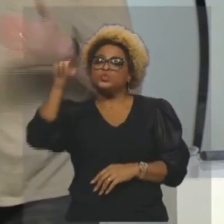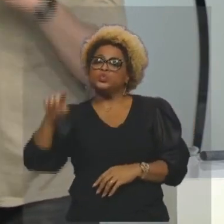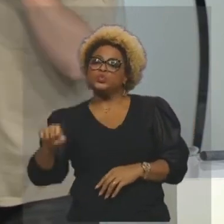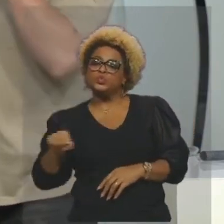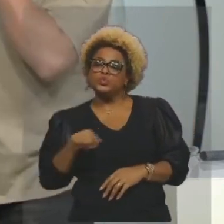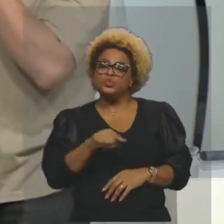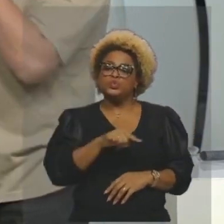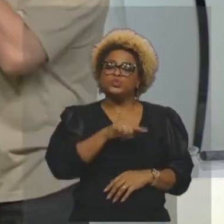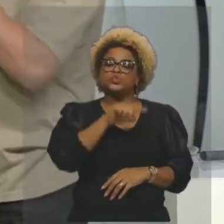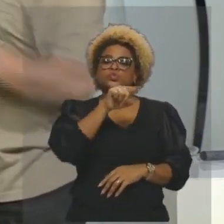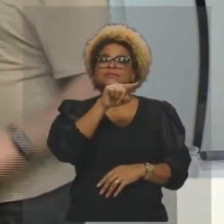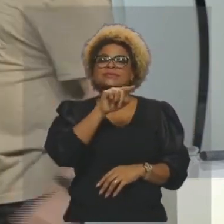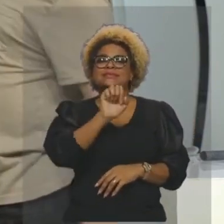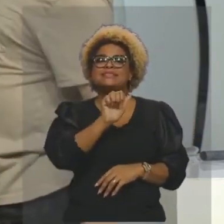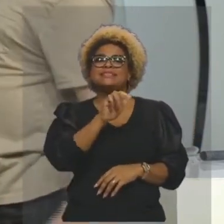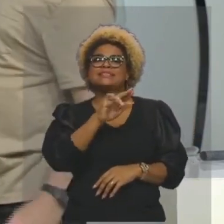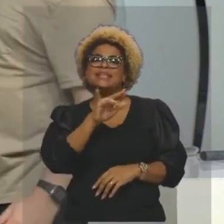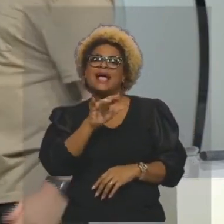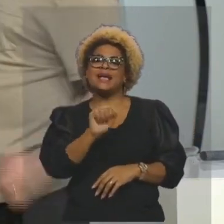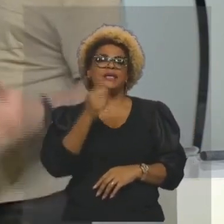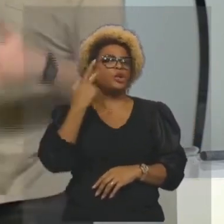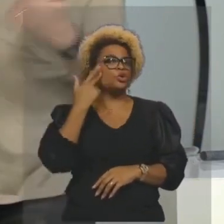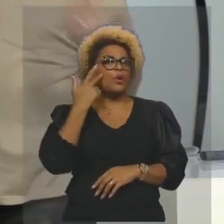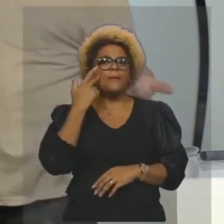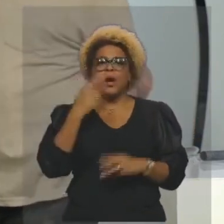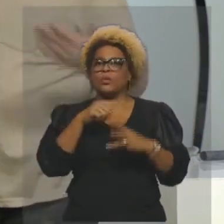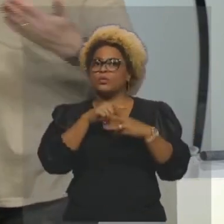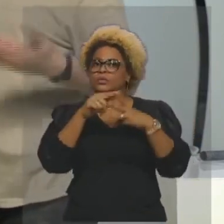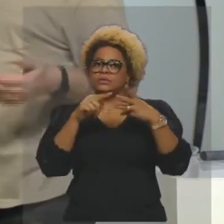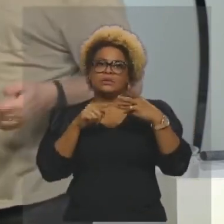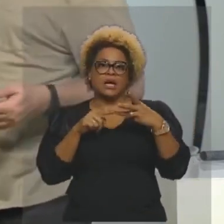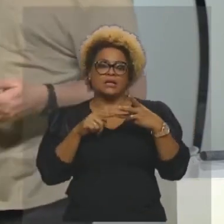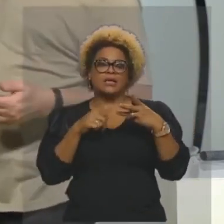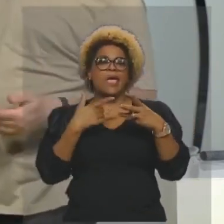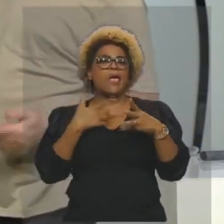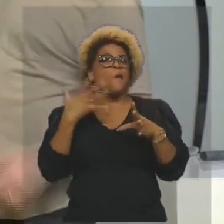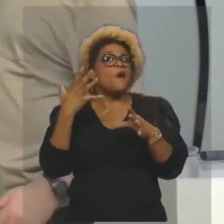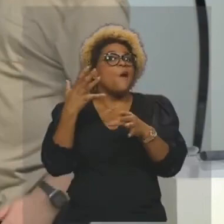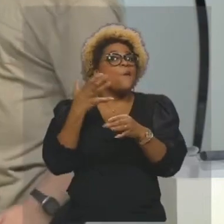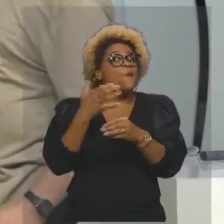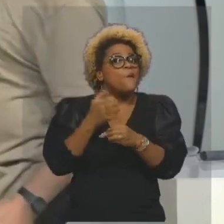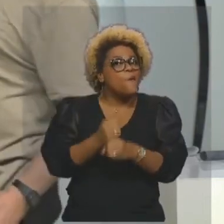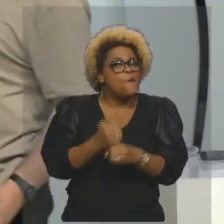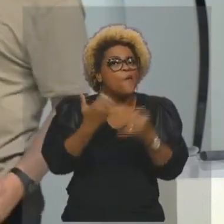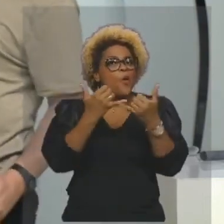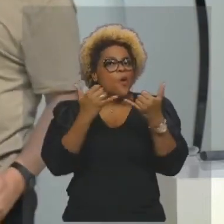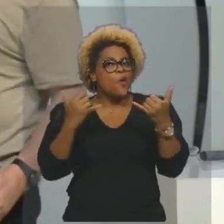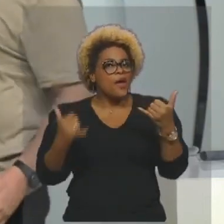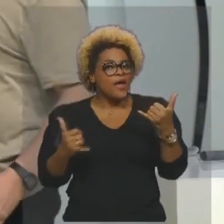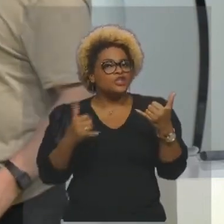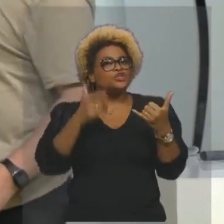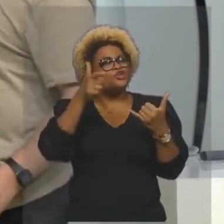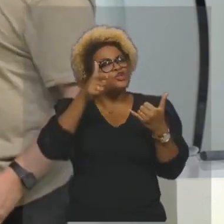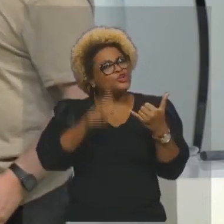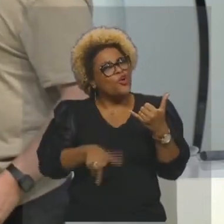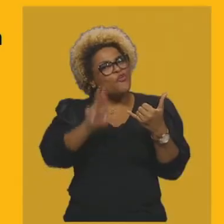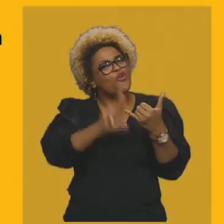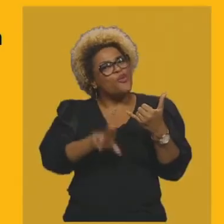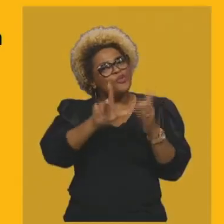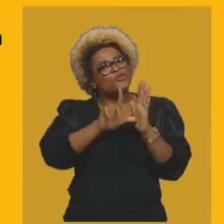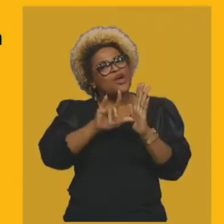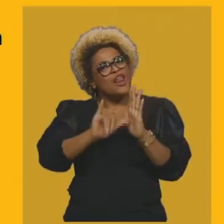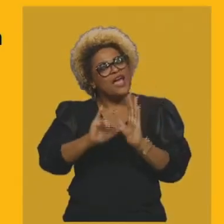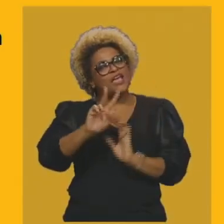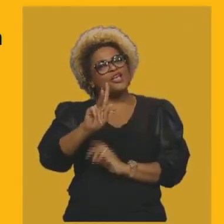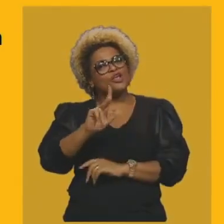os 3, tá bom? Calculando a corrente, eu vou usar a lei de Ohm de novo, né? Então, 40 dividido por 20, que dá 2